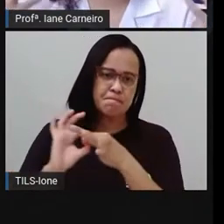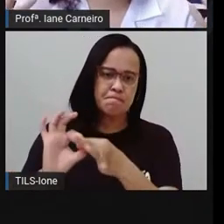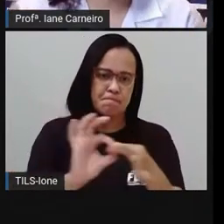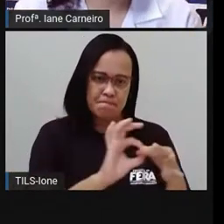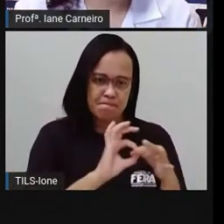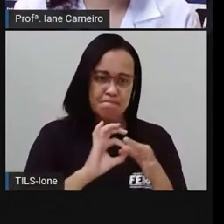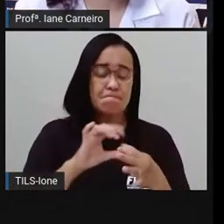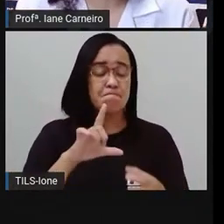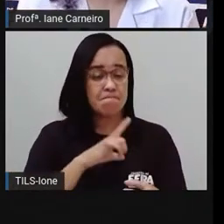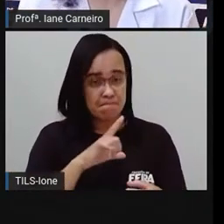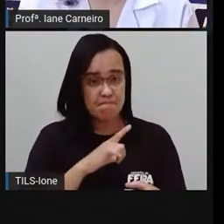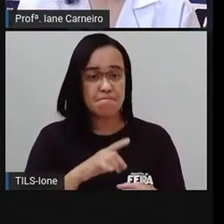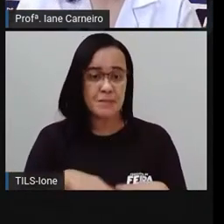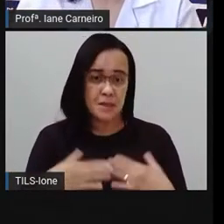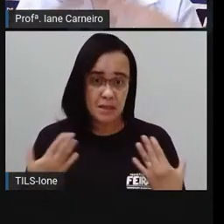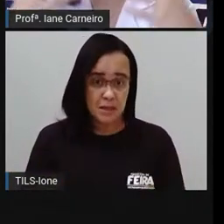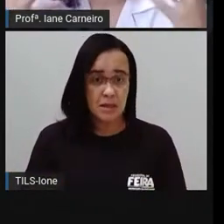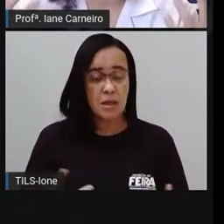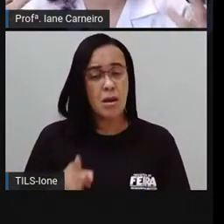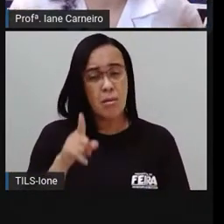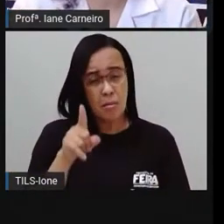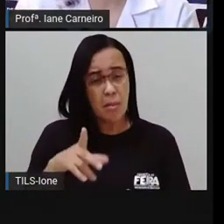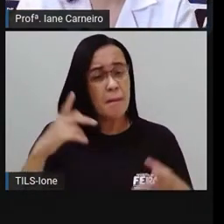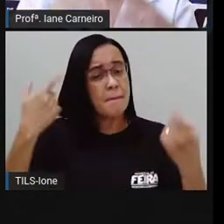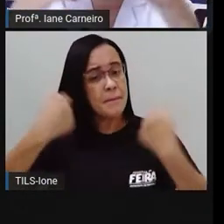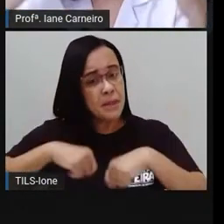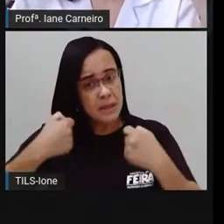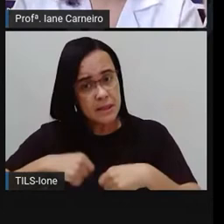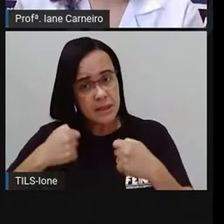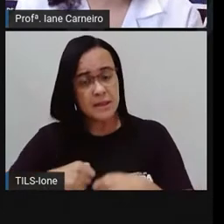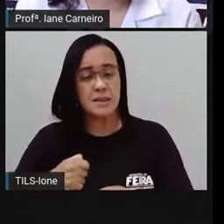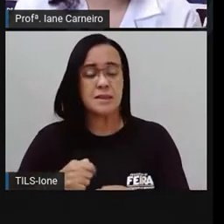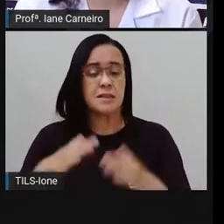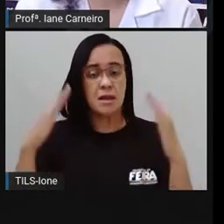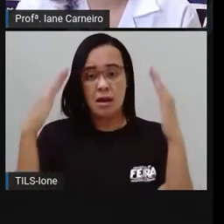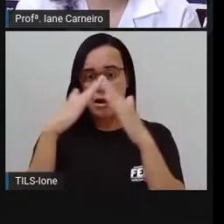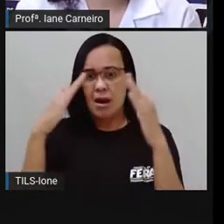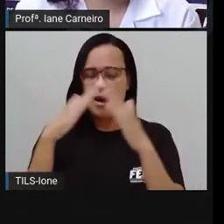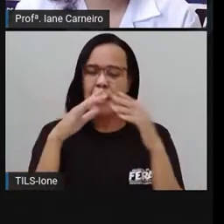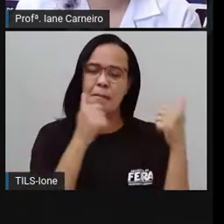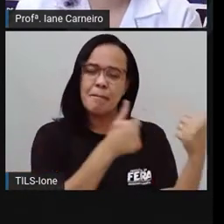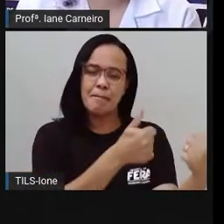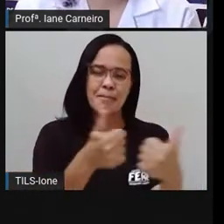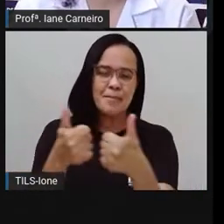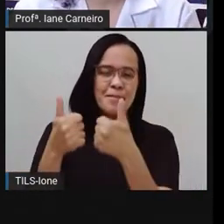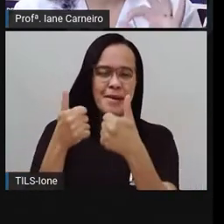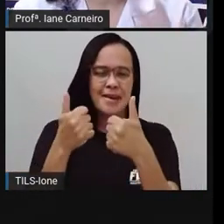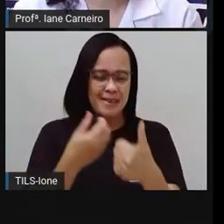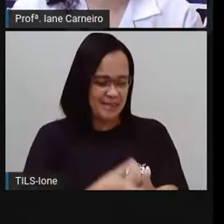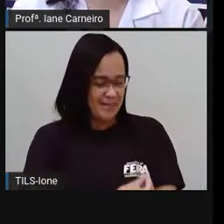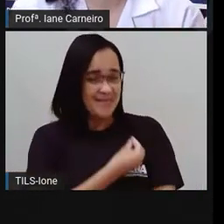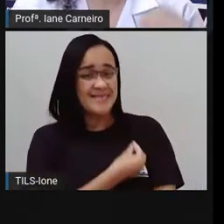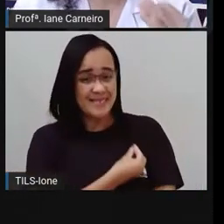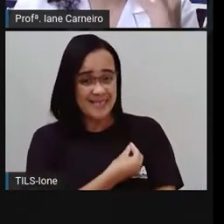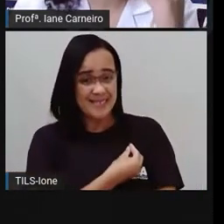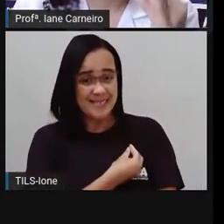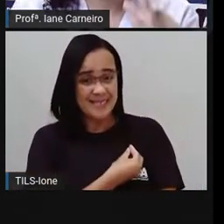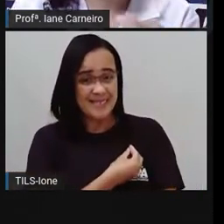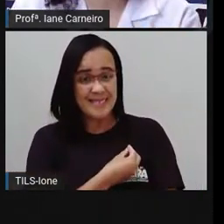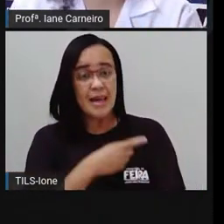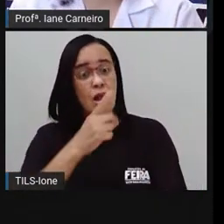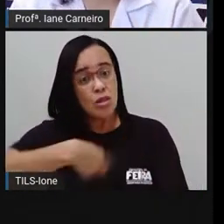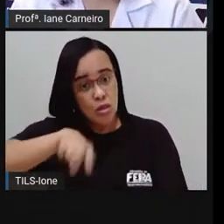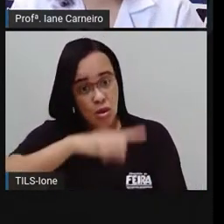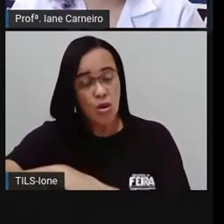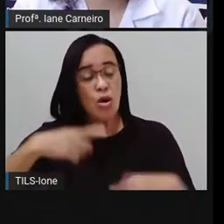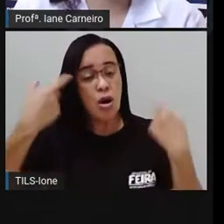gente conviva em harmonia, né, que nosso lar seja um lar agradável de se viver, de morar, a gente precisa